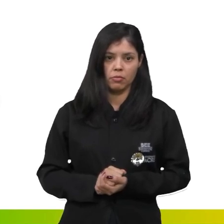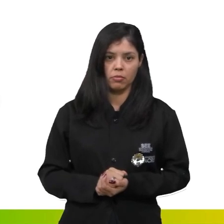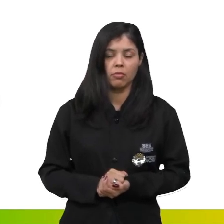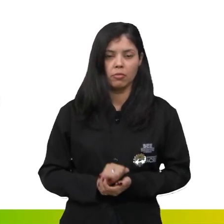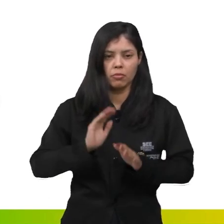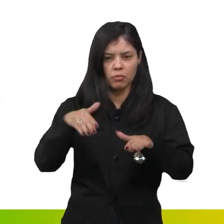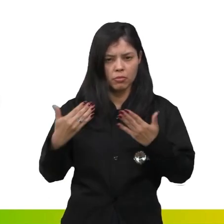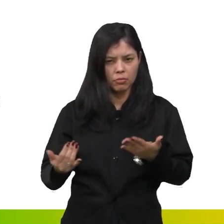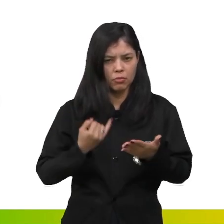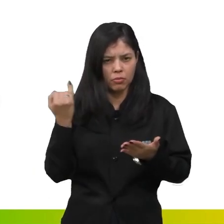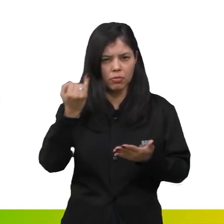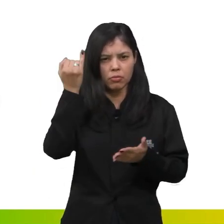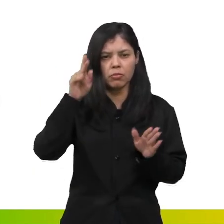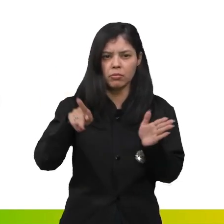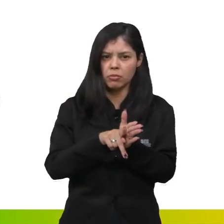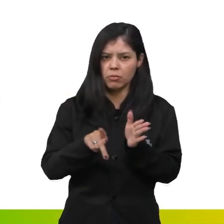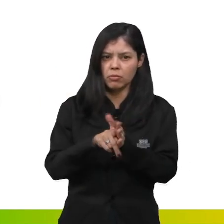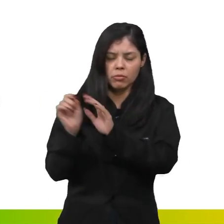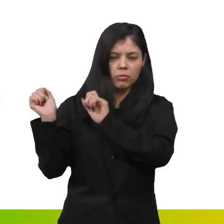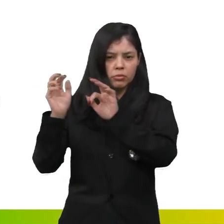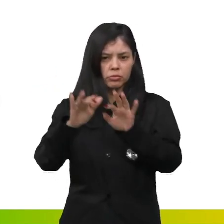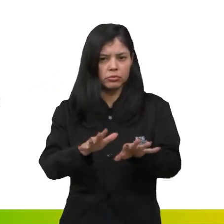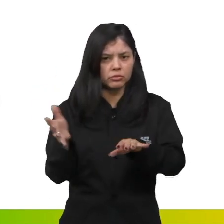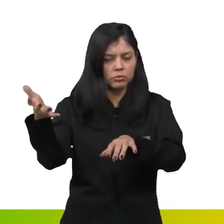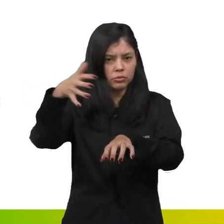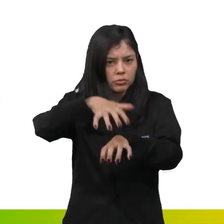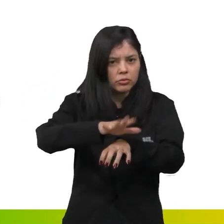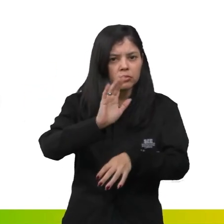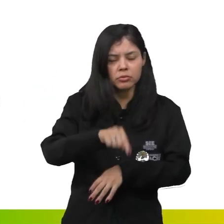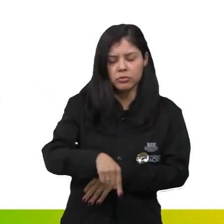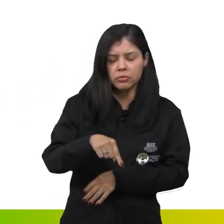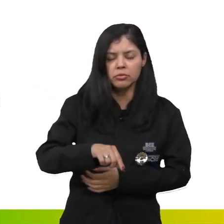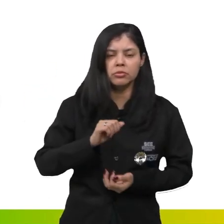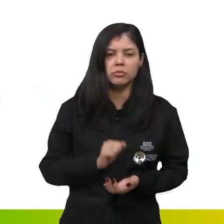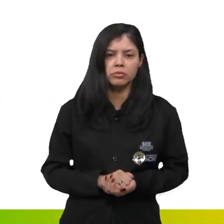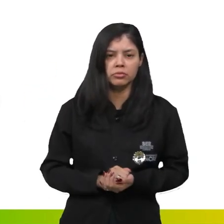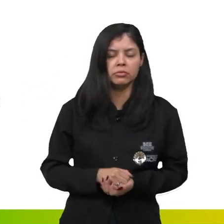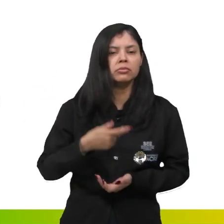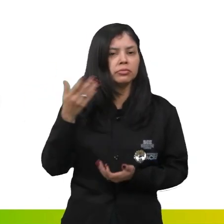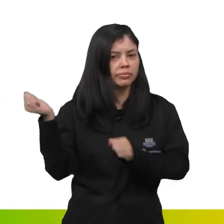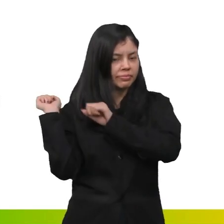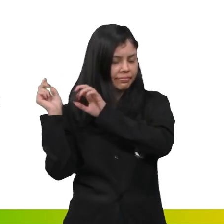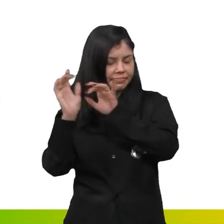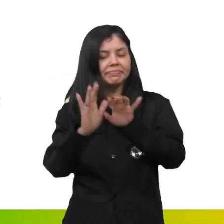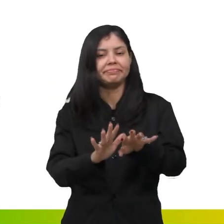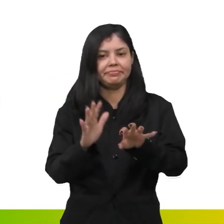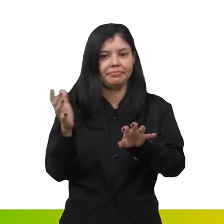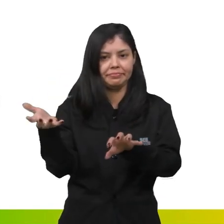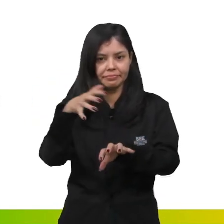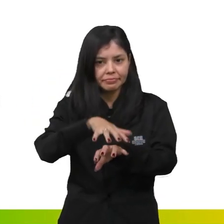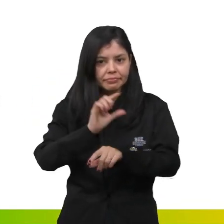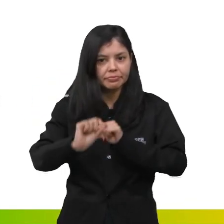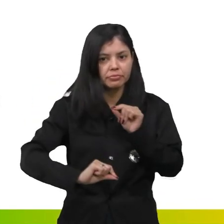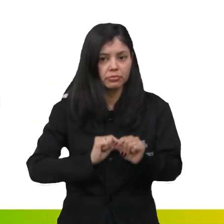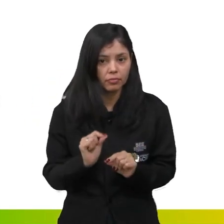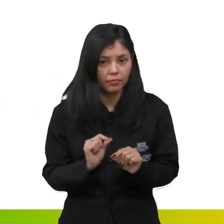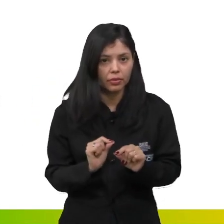E qual é a importância desses fluxos no Brasil colonial? Esses fluxos no Brasil